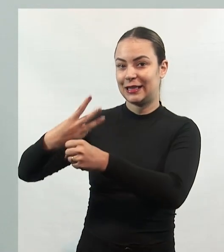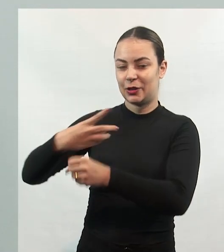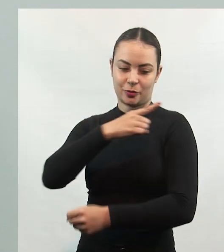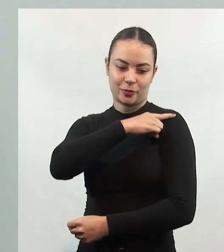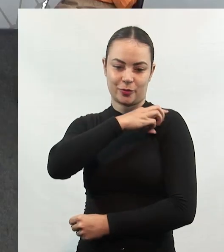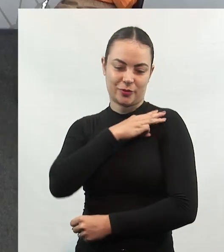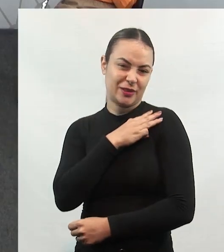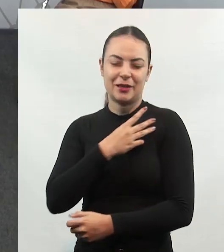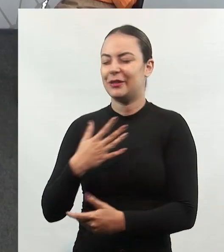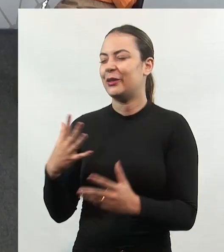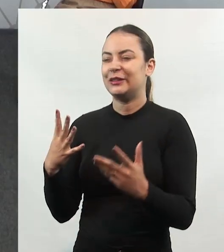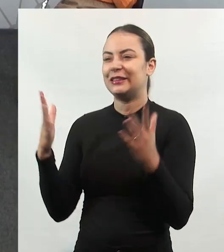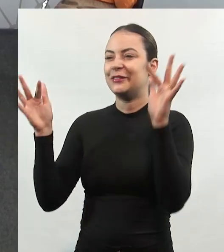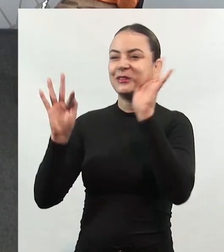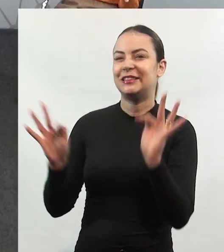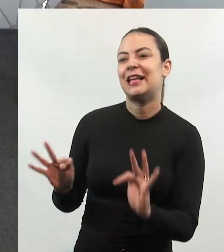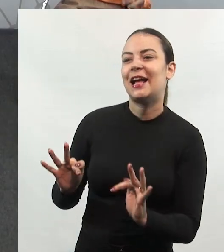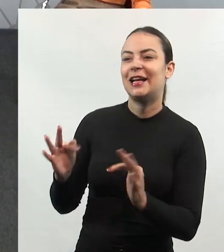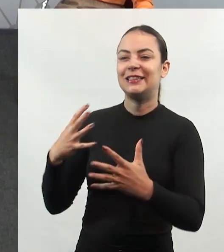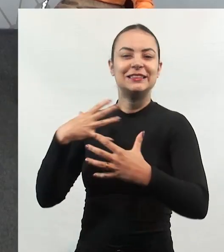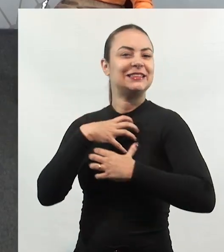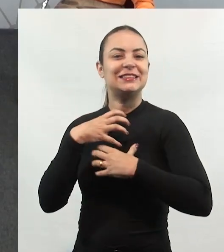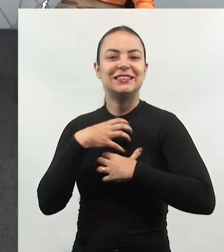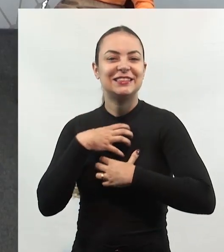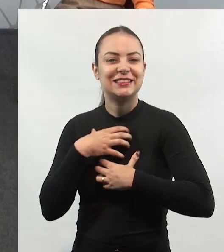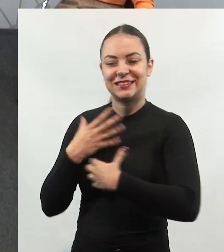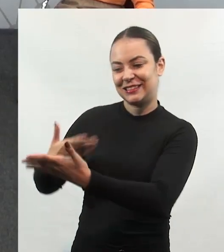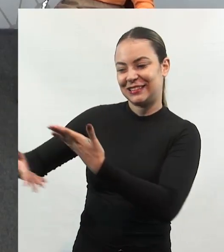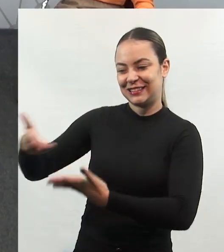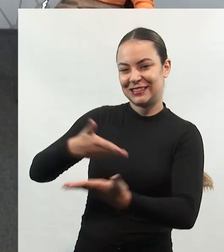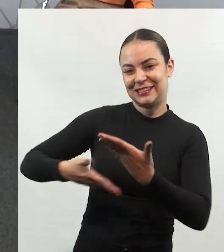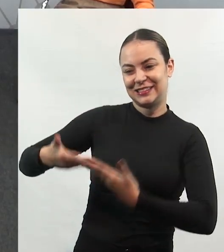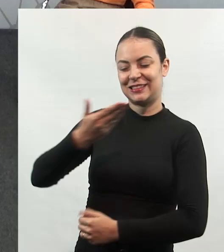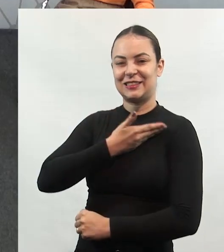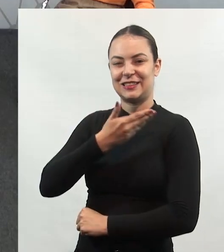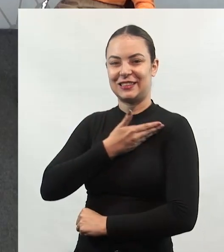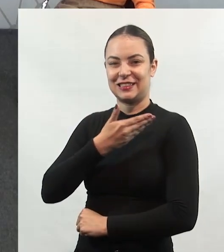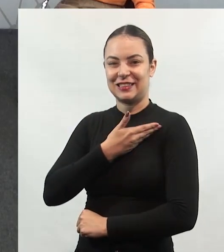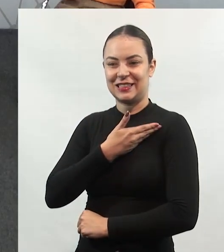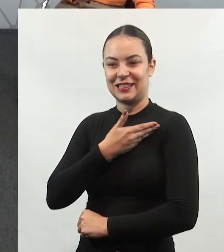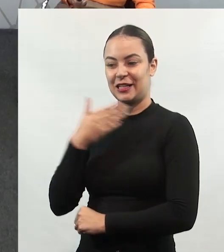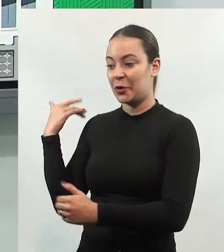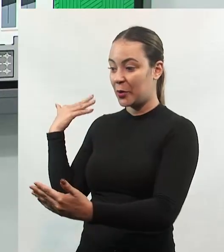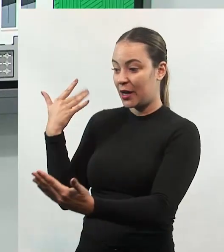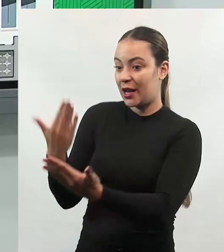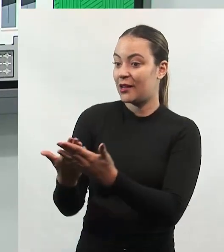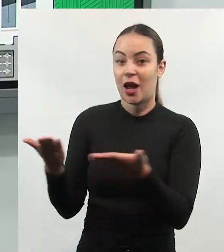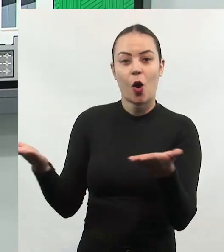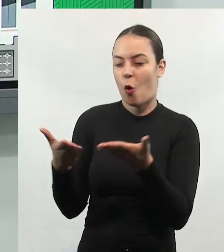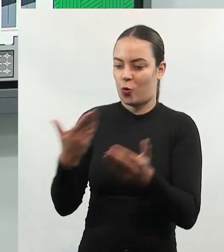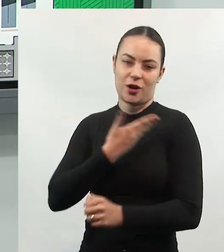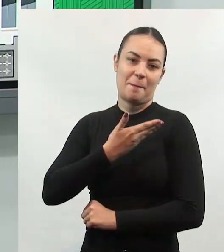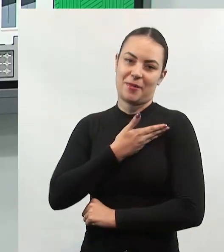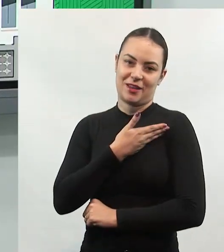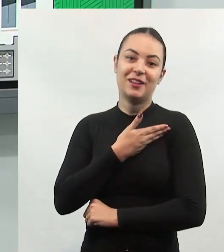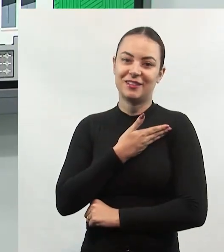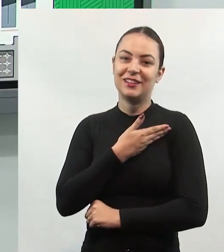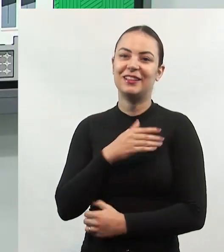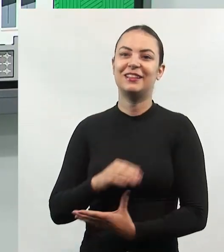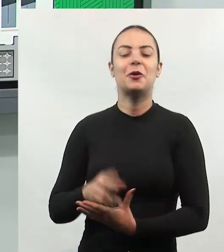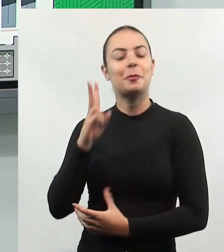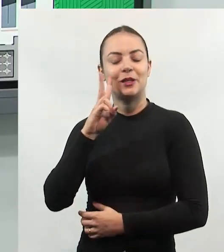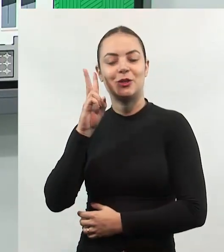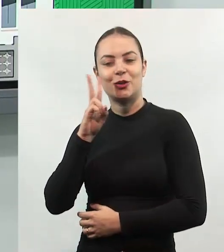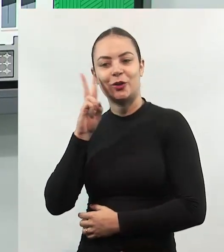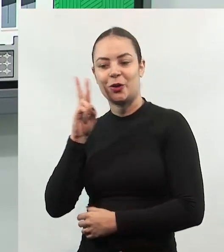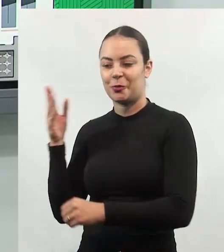Então, essa foi a minha história para entrar lá no Carmela Dutra. E essa questão de lembrar da prova é muito interessante, né? Teve